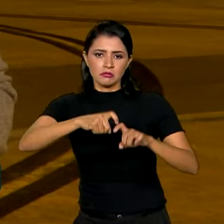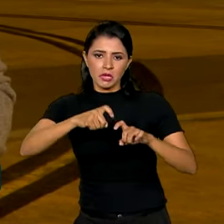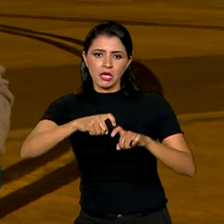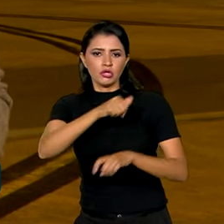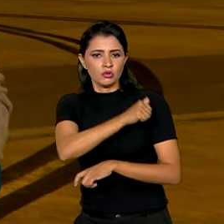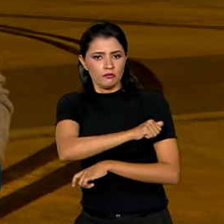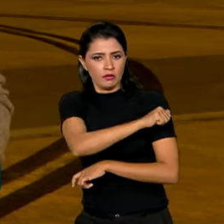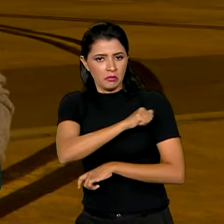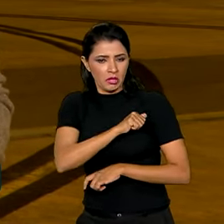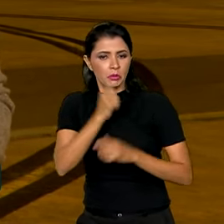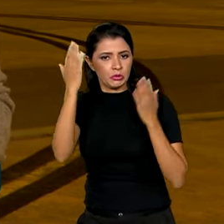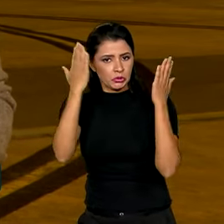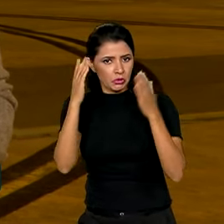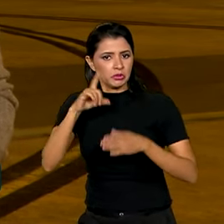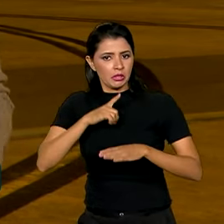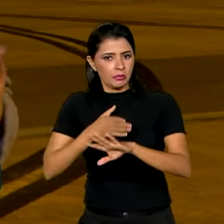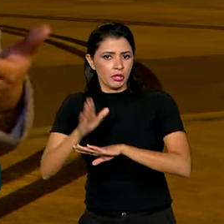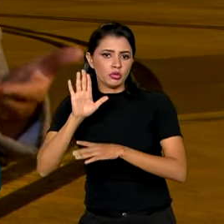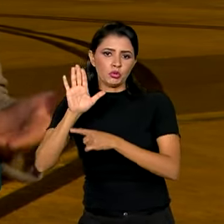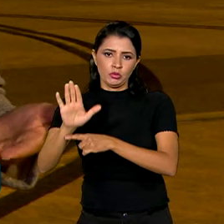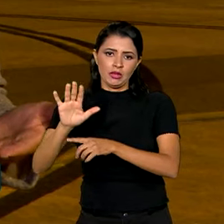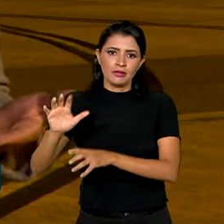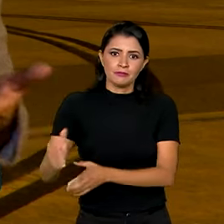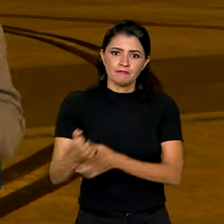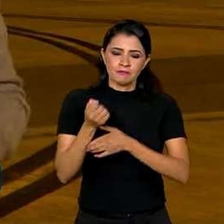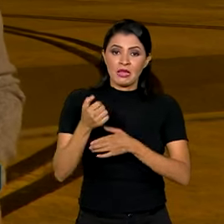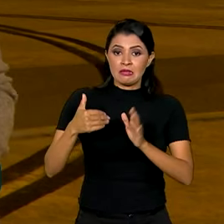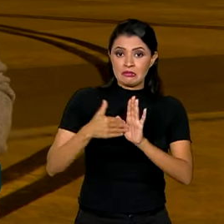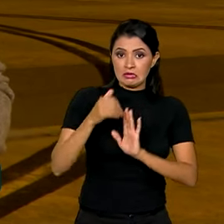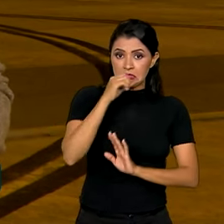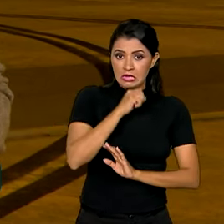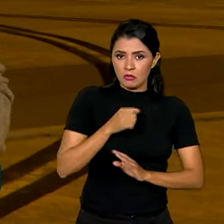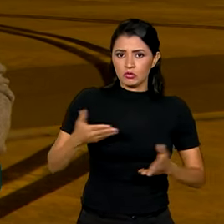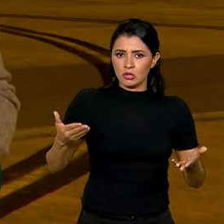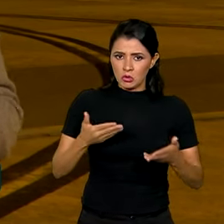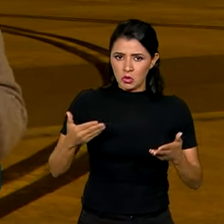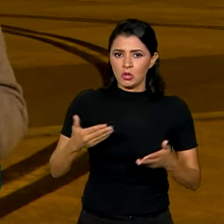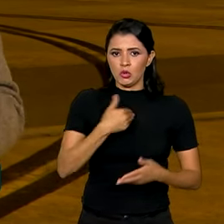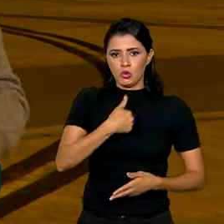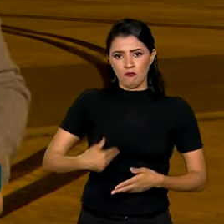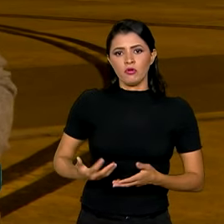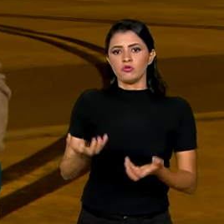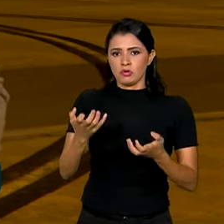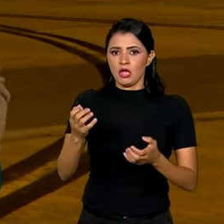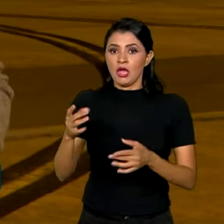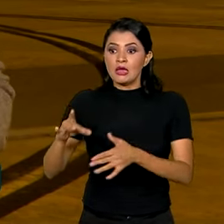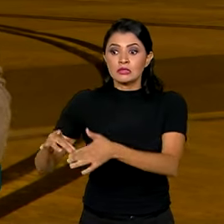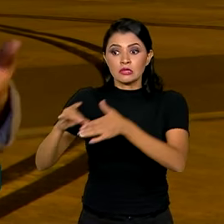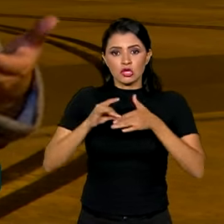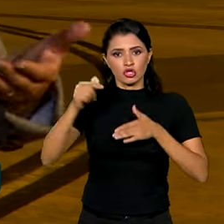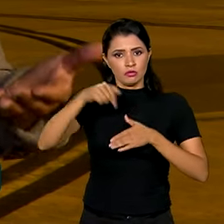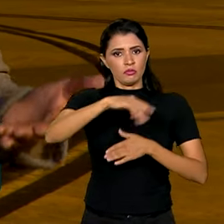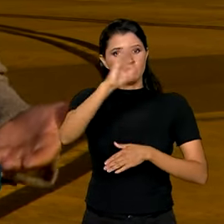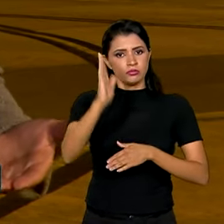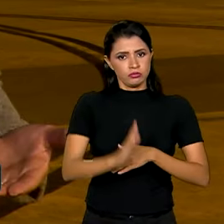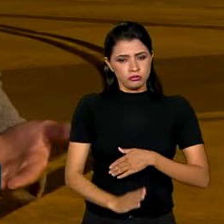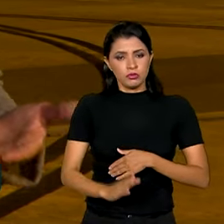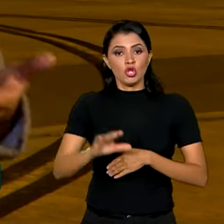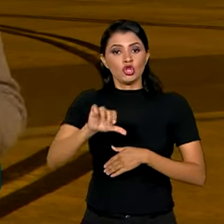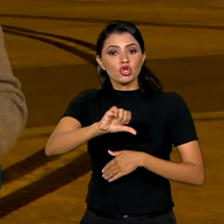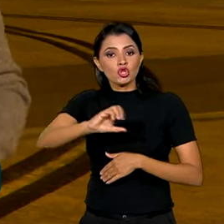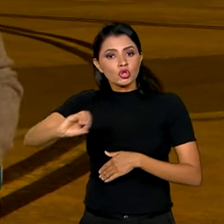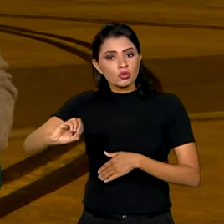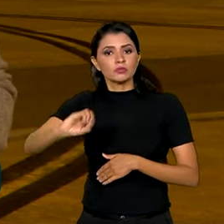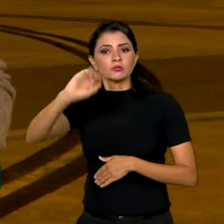psicólogos para ajudar no resgate. Até este sábado, o governo pretende trazer de volta para o país 900